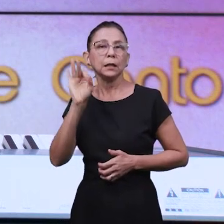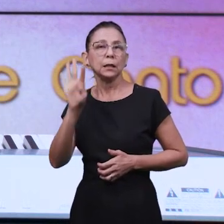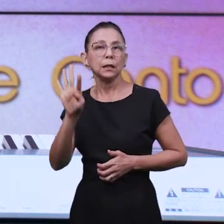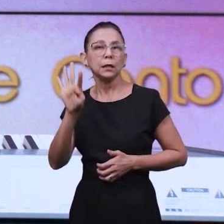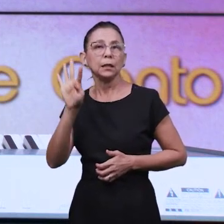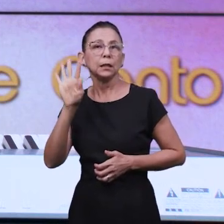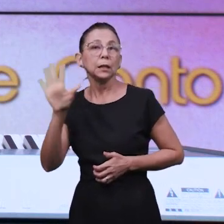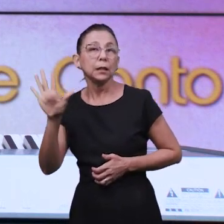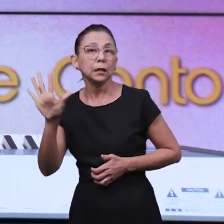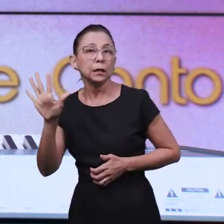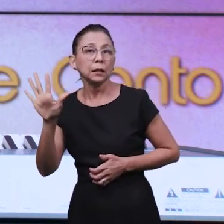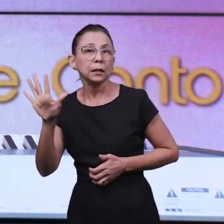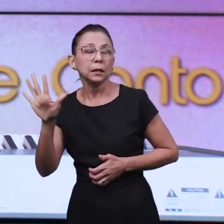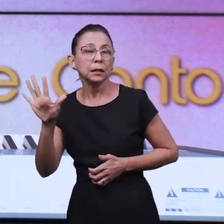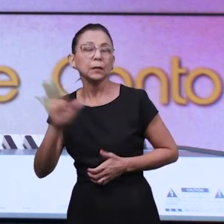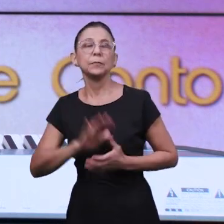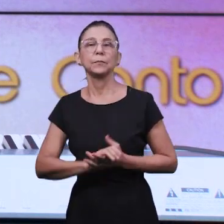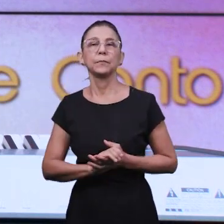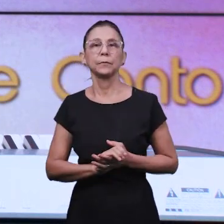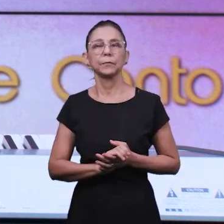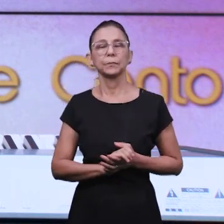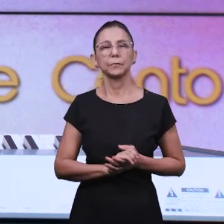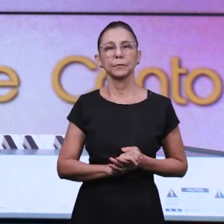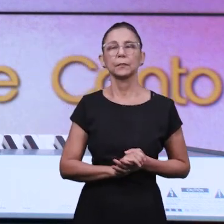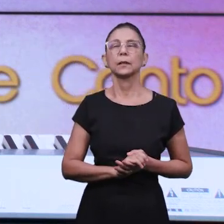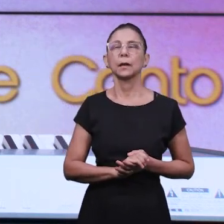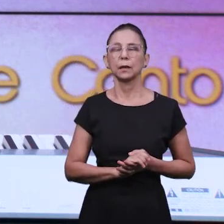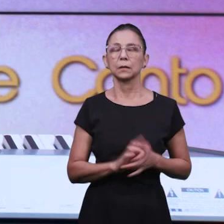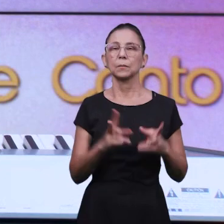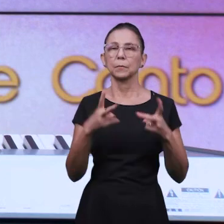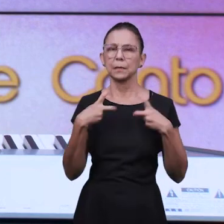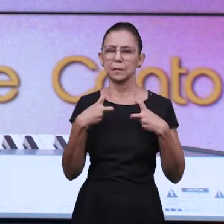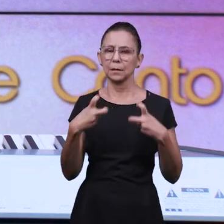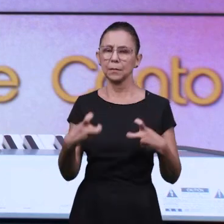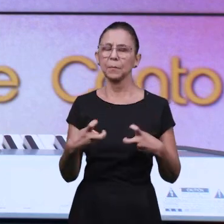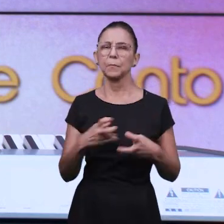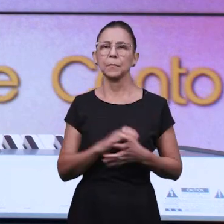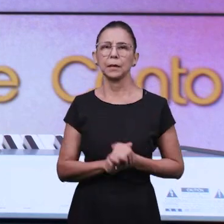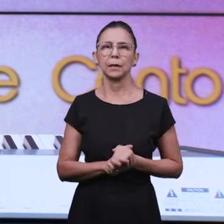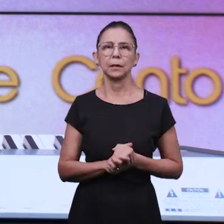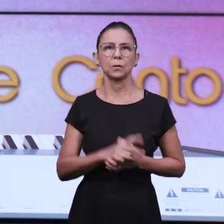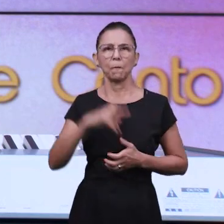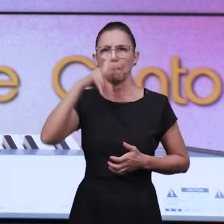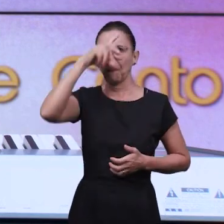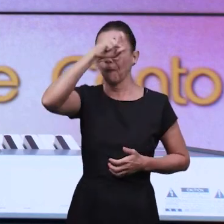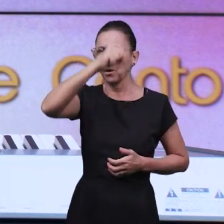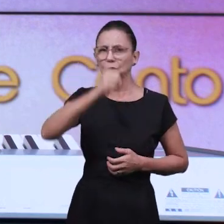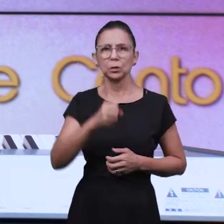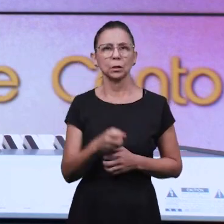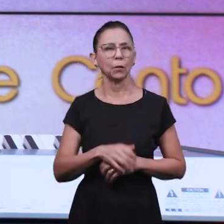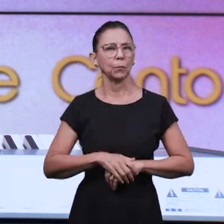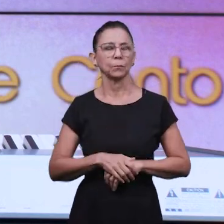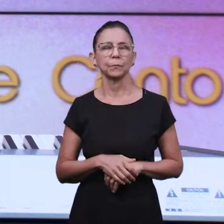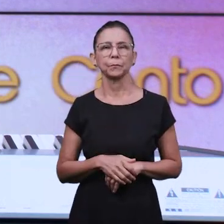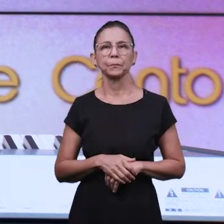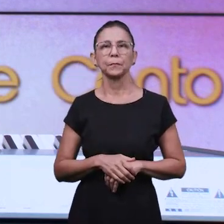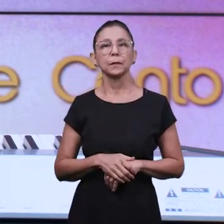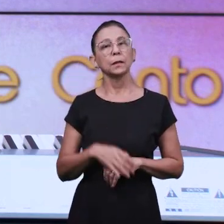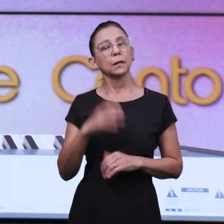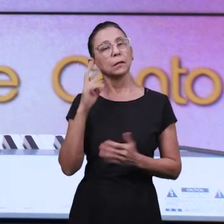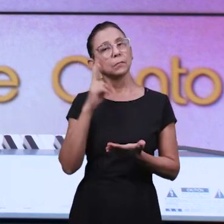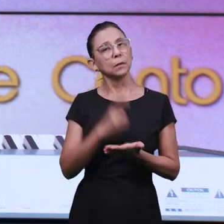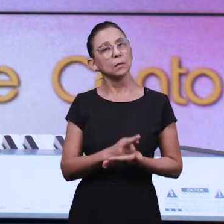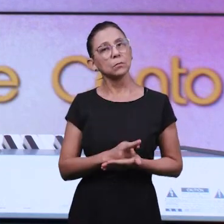É uma diferença que os irmãos precisam perceber quando forem fazer o exercício e tudo isso vai trazer